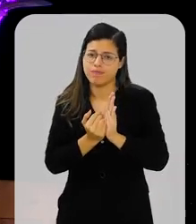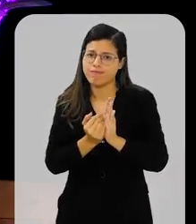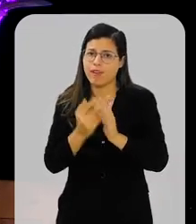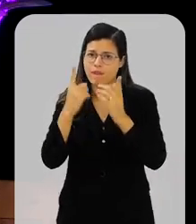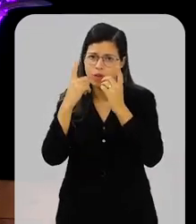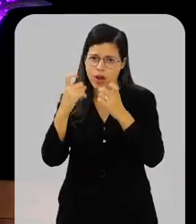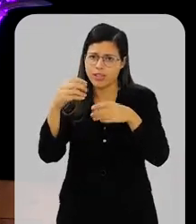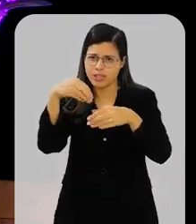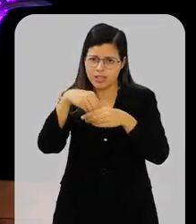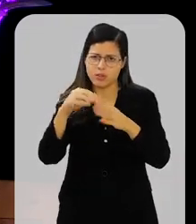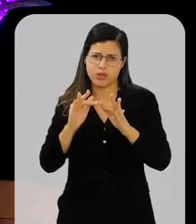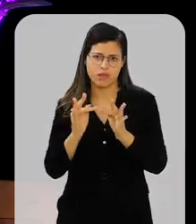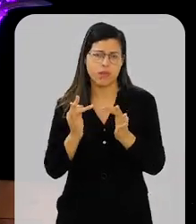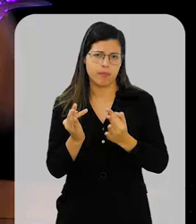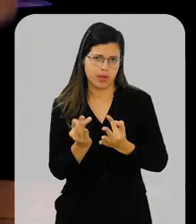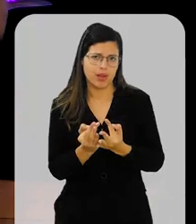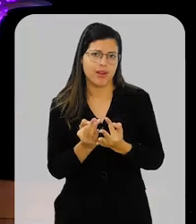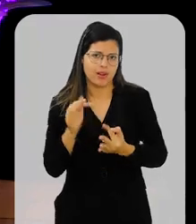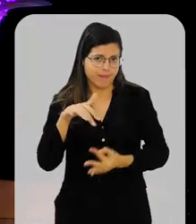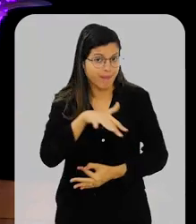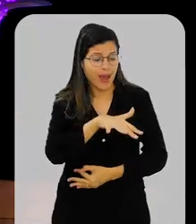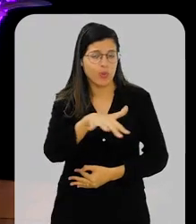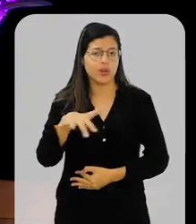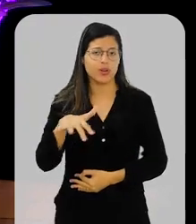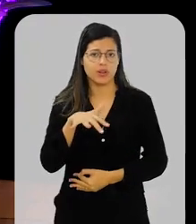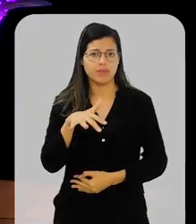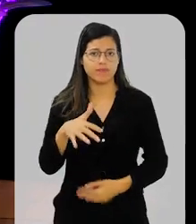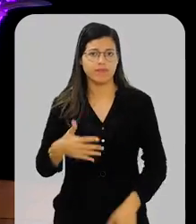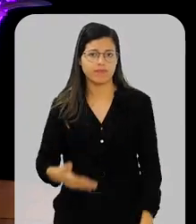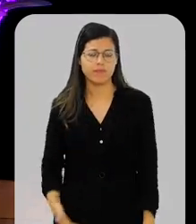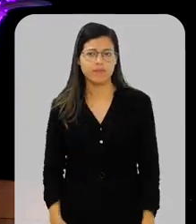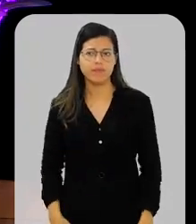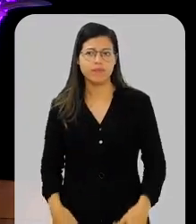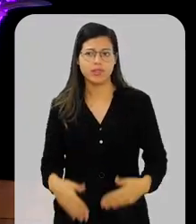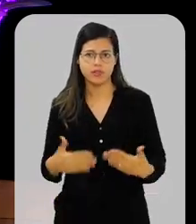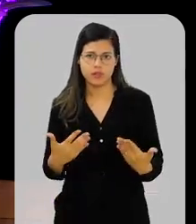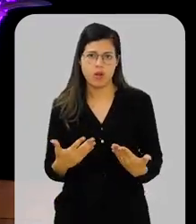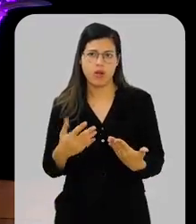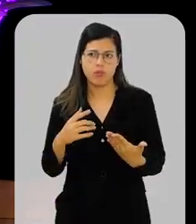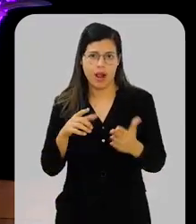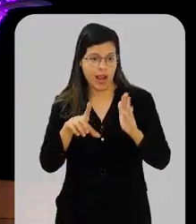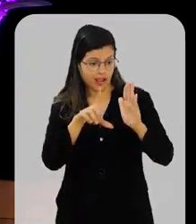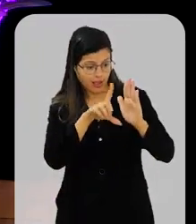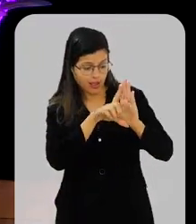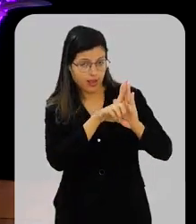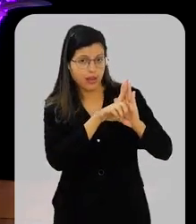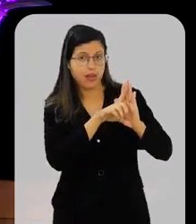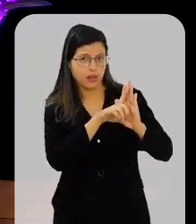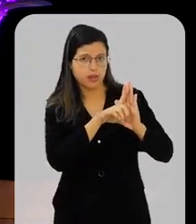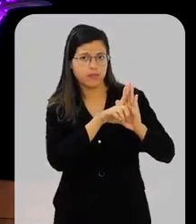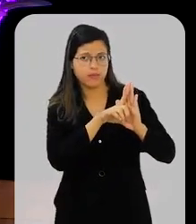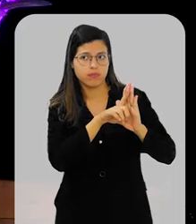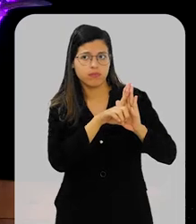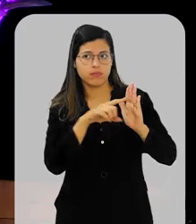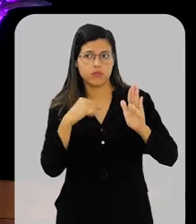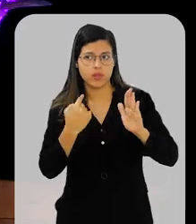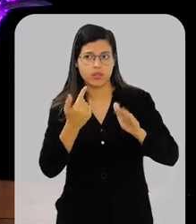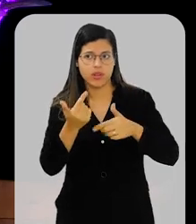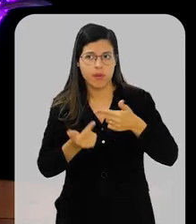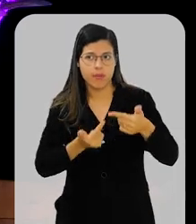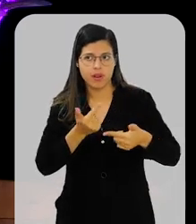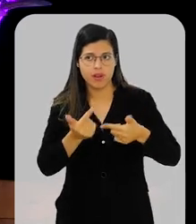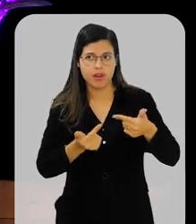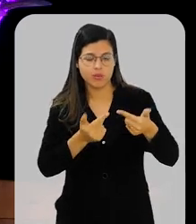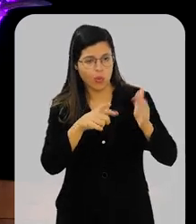voltadas à violência intrafamiliar, na sua grande maioria. Sim. Então, a gente vai, a lei, na verdade, né?